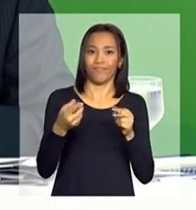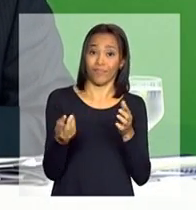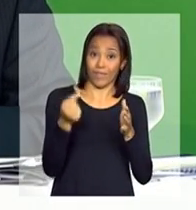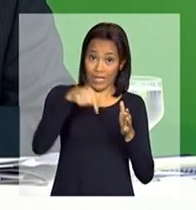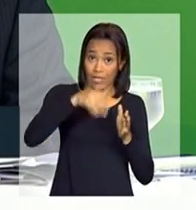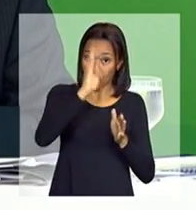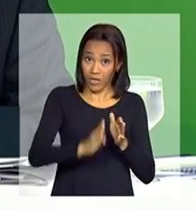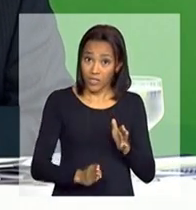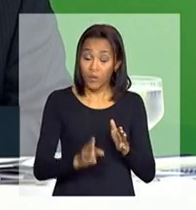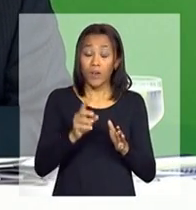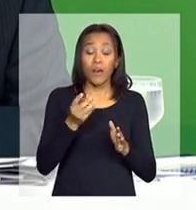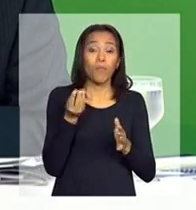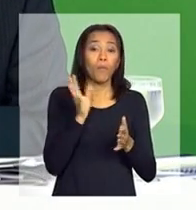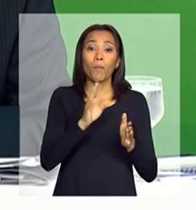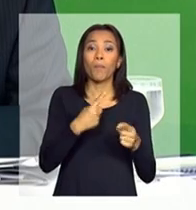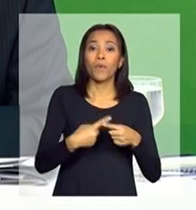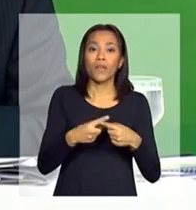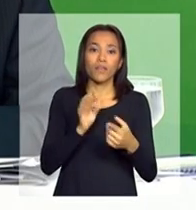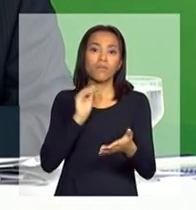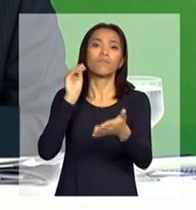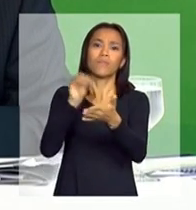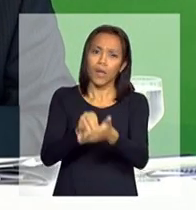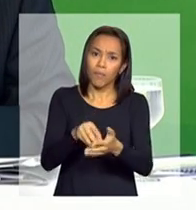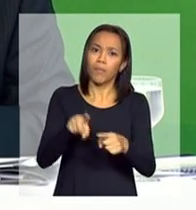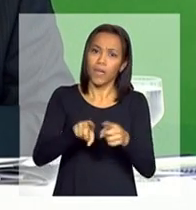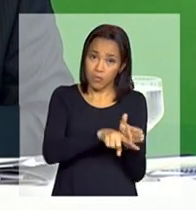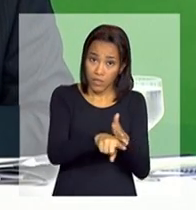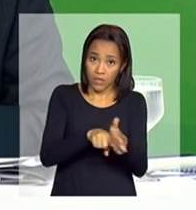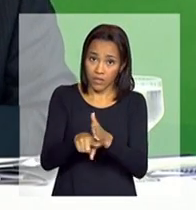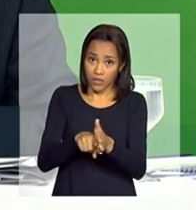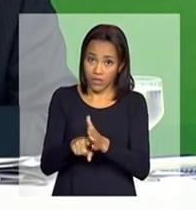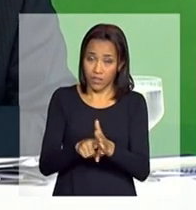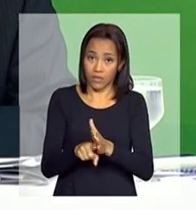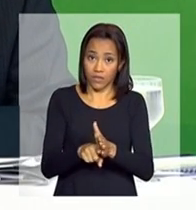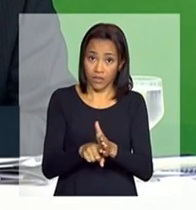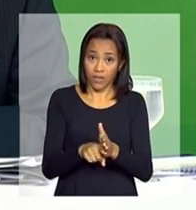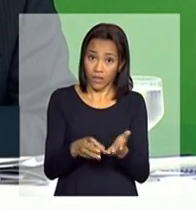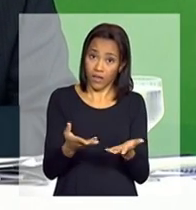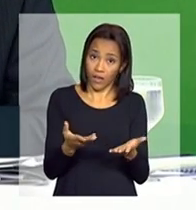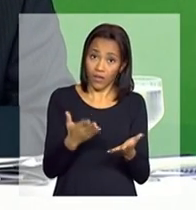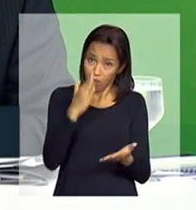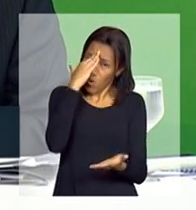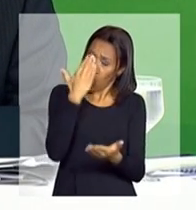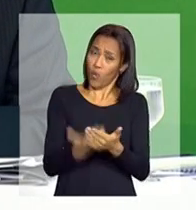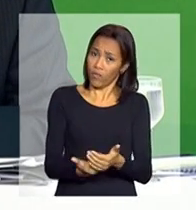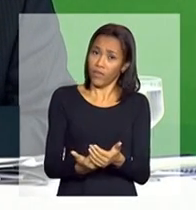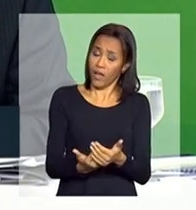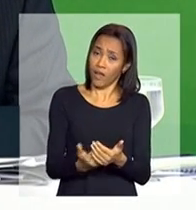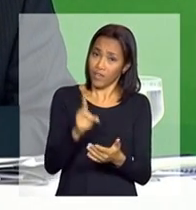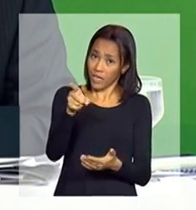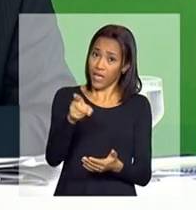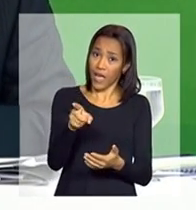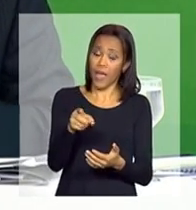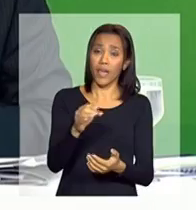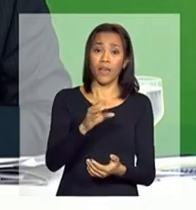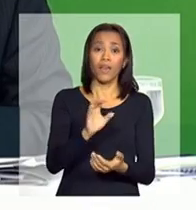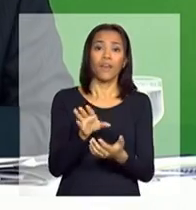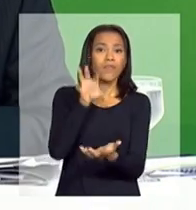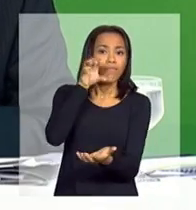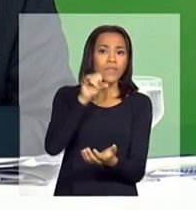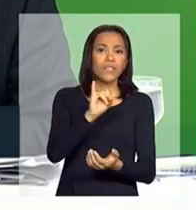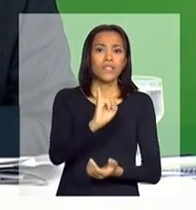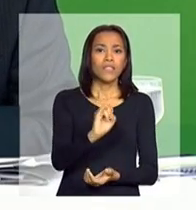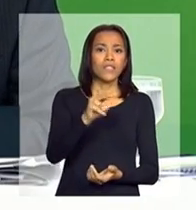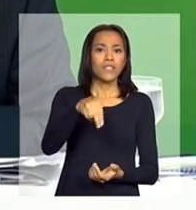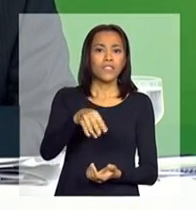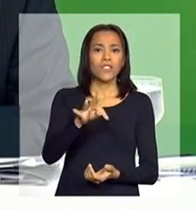censitárias Como é o Censo da educação públicas confiáveis de instituições oficiais is os outros países